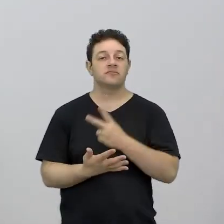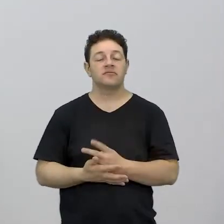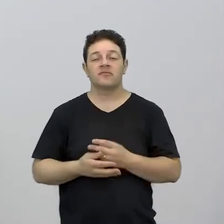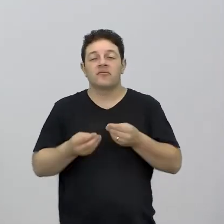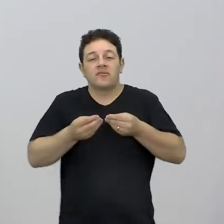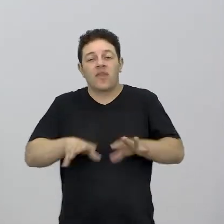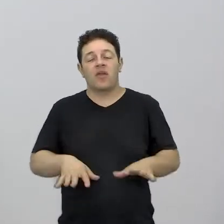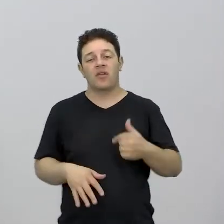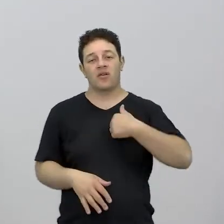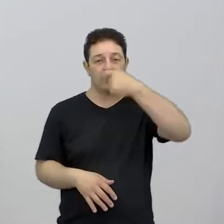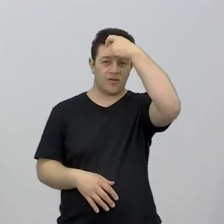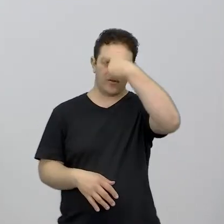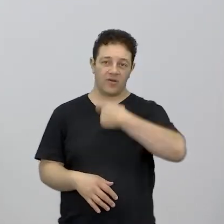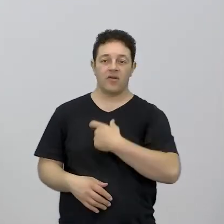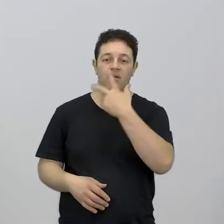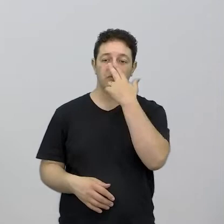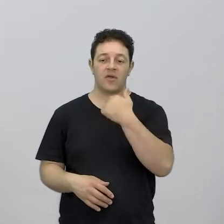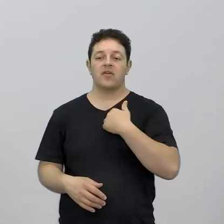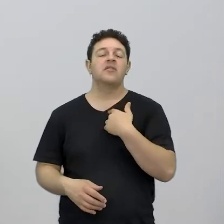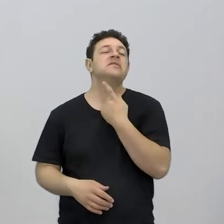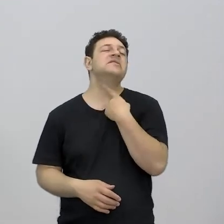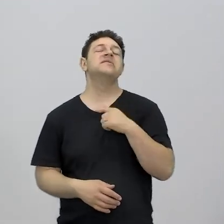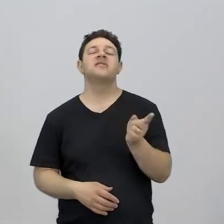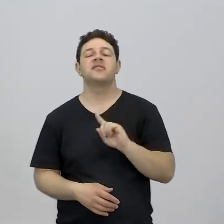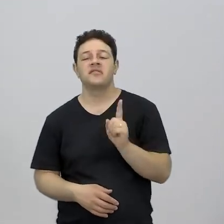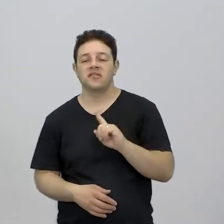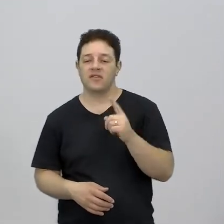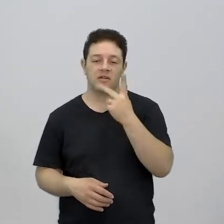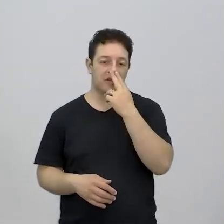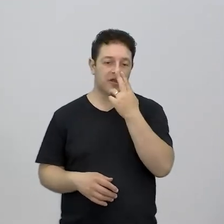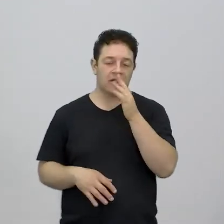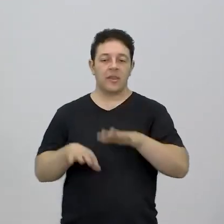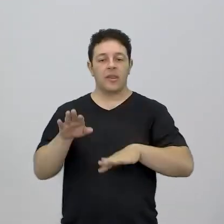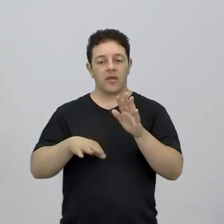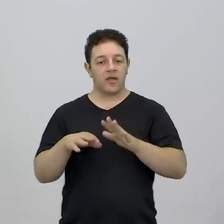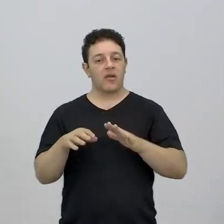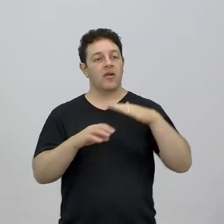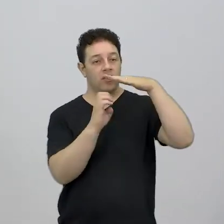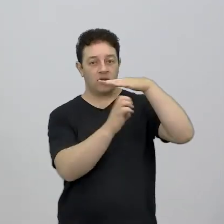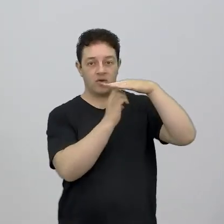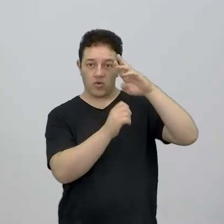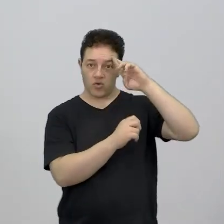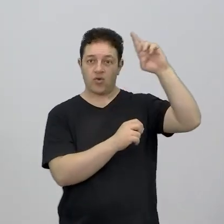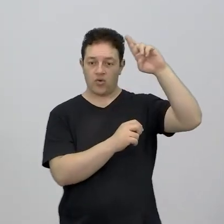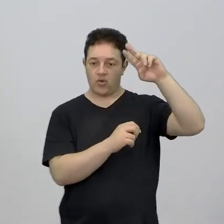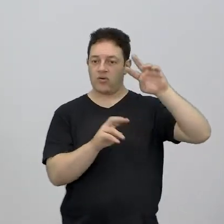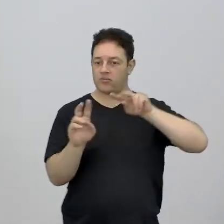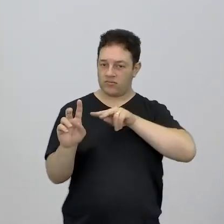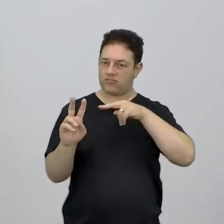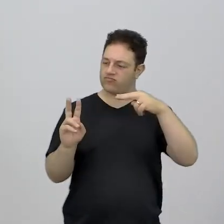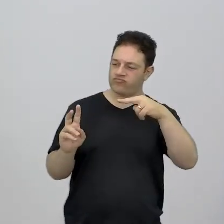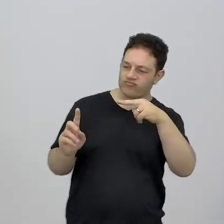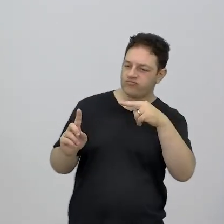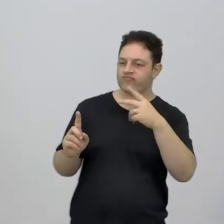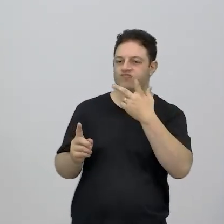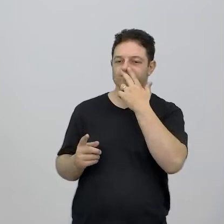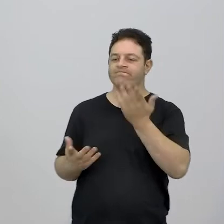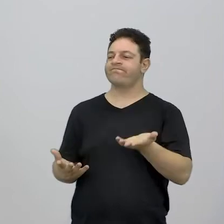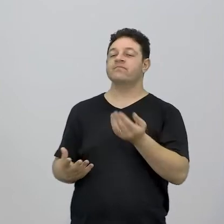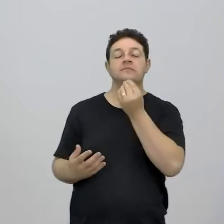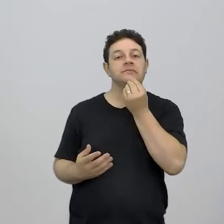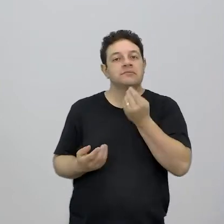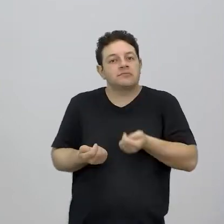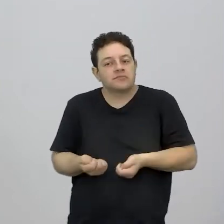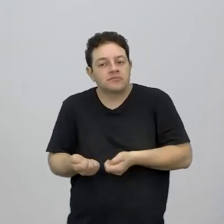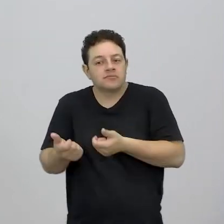o trabalhador, para o empenho do trabalhador. Então, da perspectiva até mesmo do empregador, não ter algo